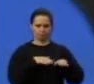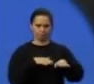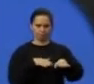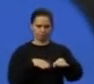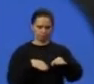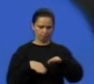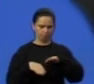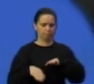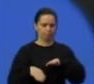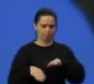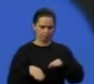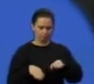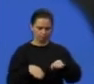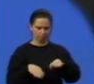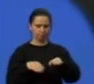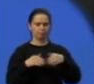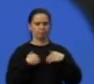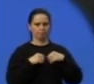pode levar a este trauma.